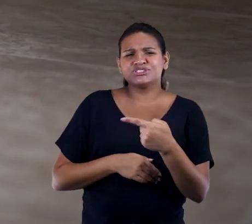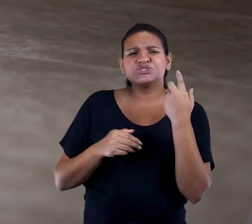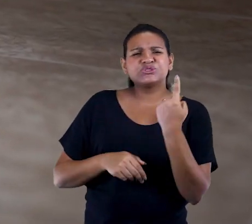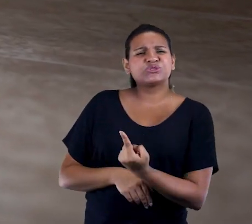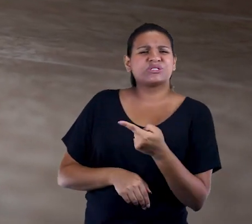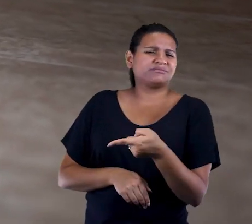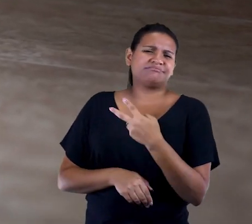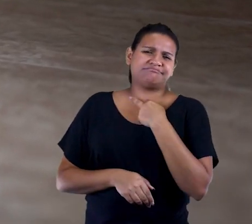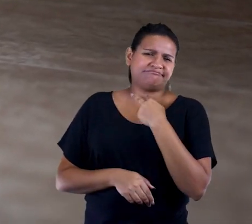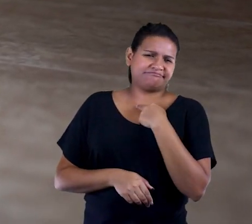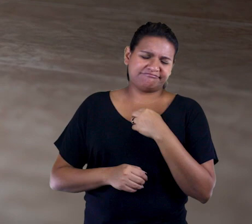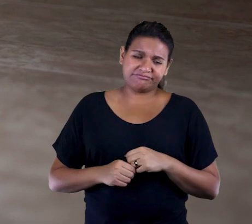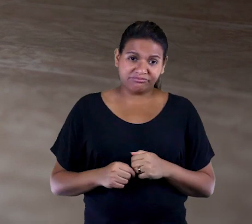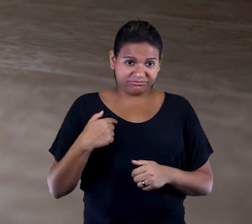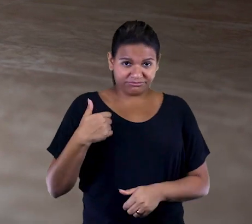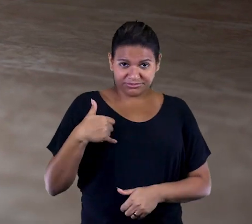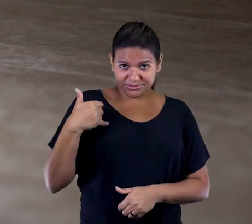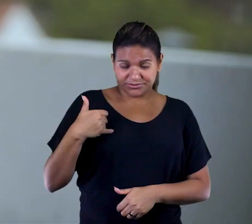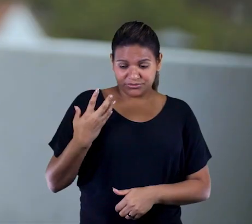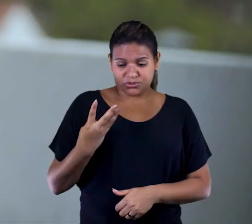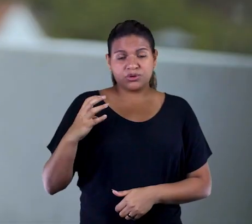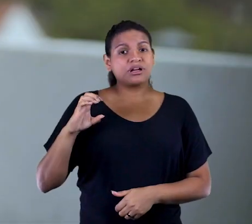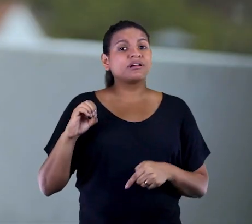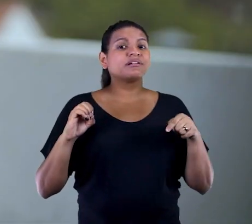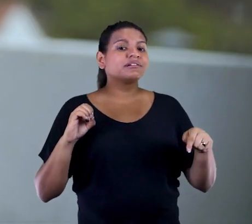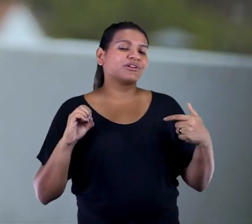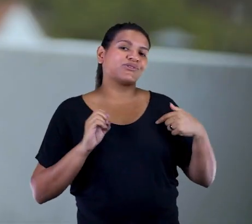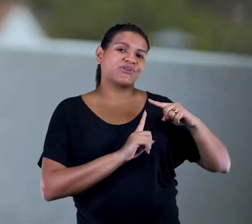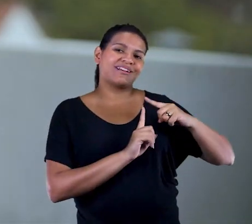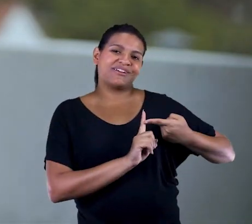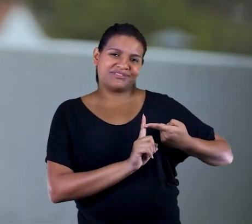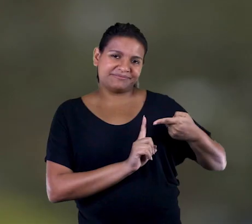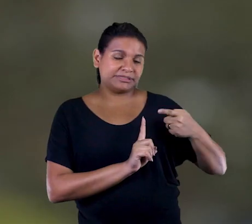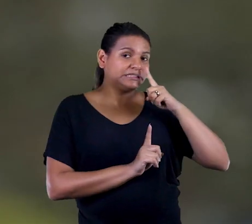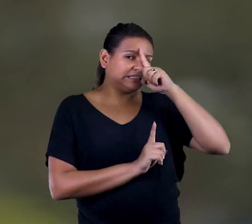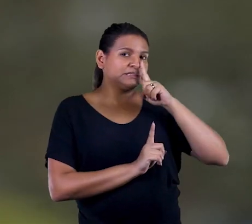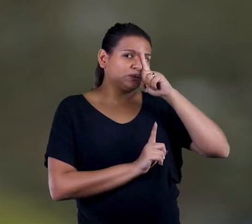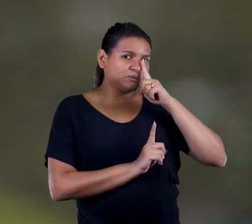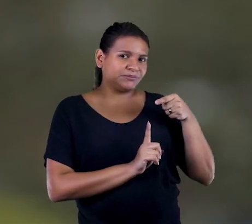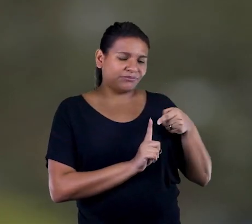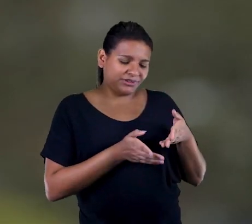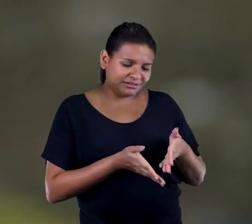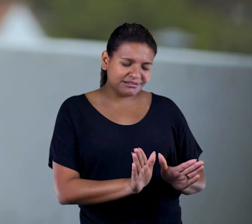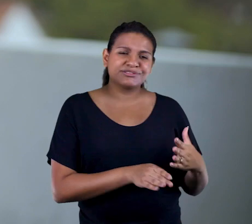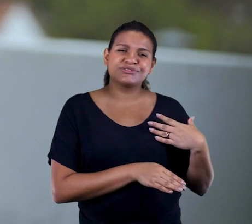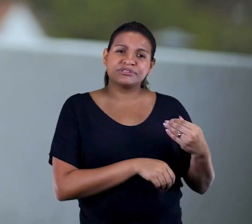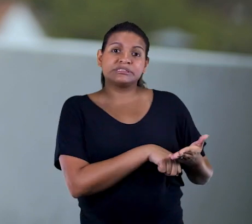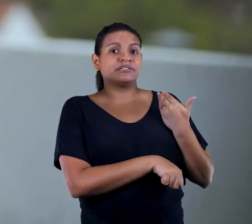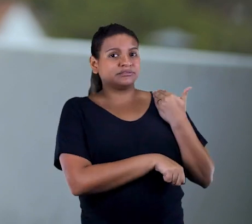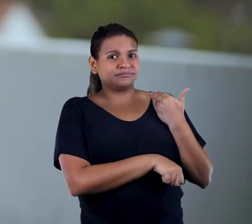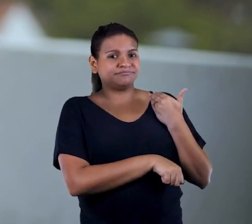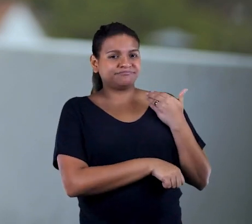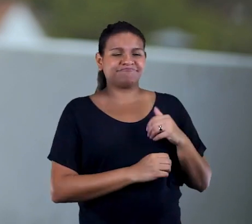Mas eu já estava ali com os meus 40 anos. Eu estava de 35 semanas, então foi ali uma gravidez de risco. O Arthur